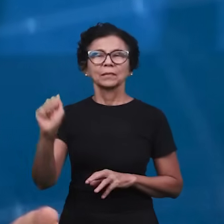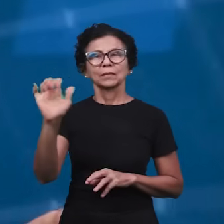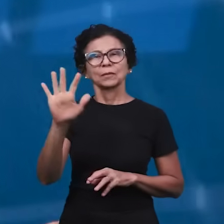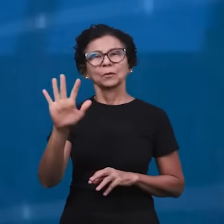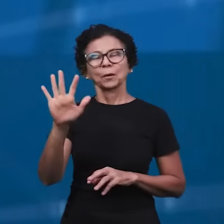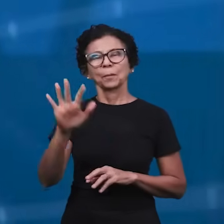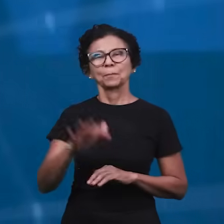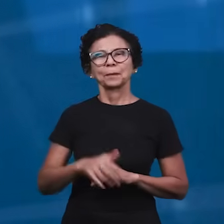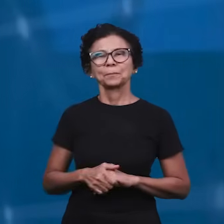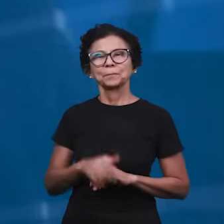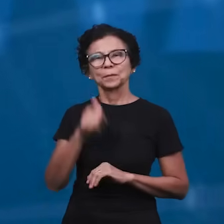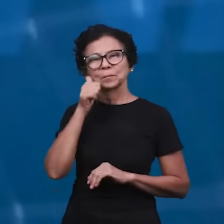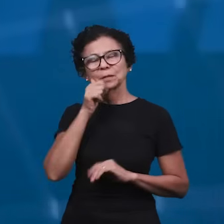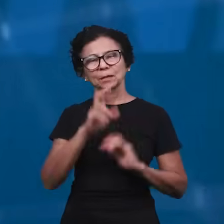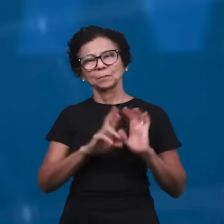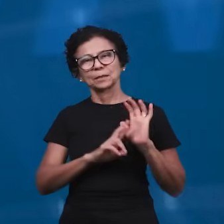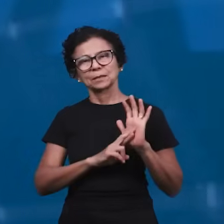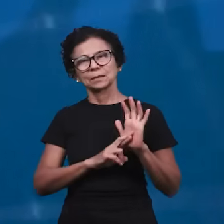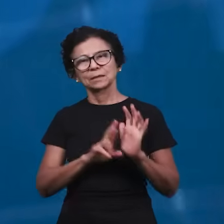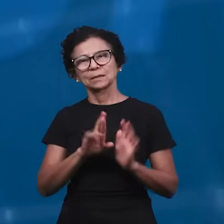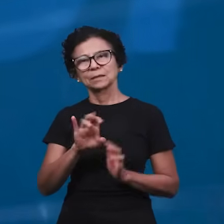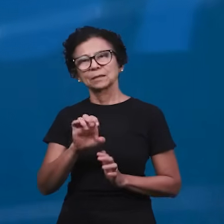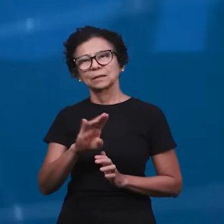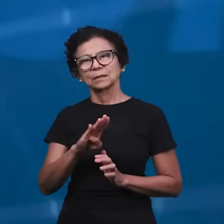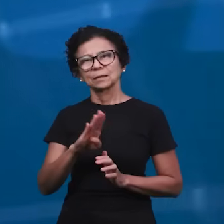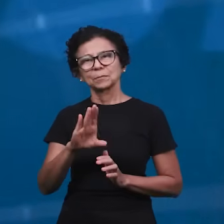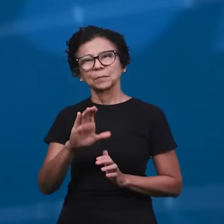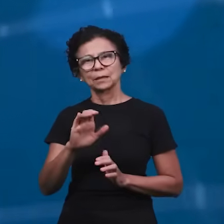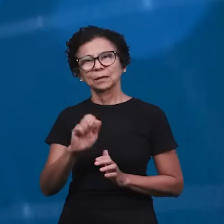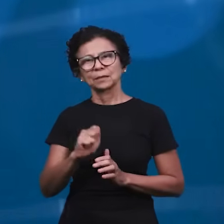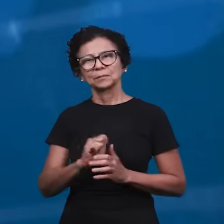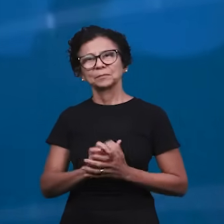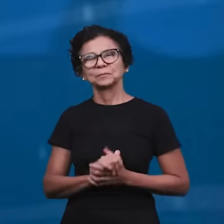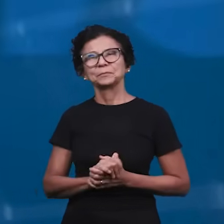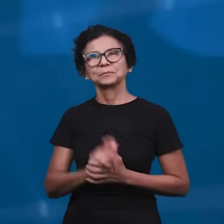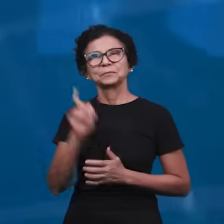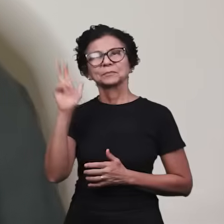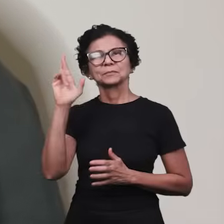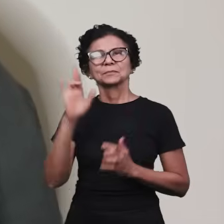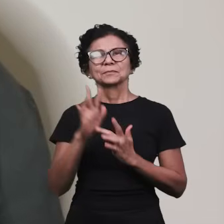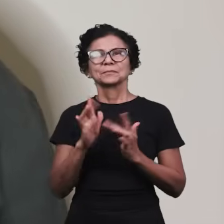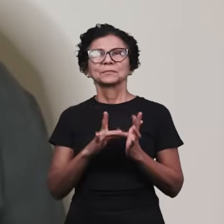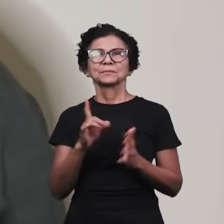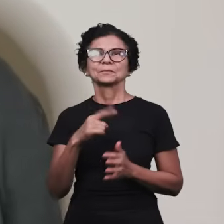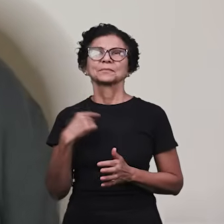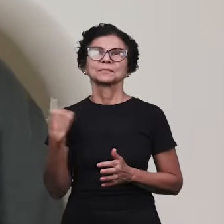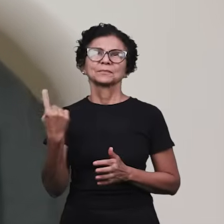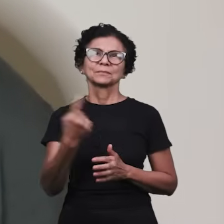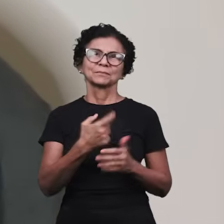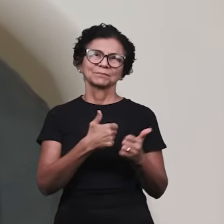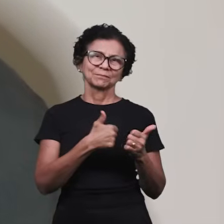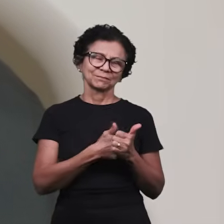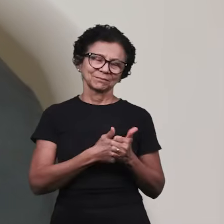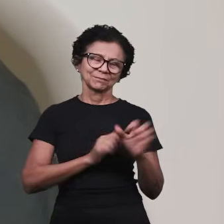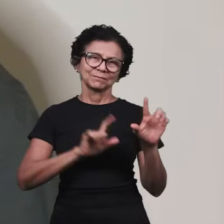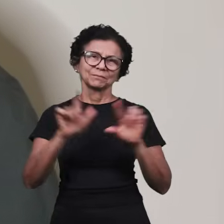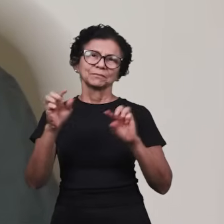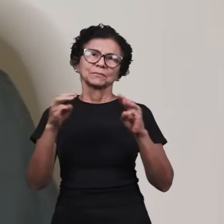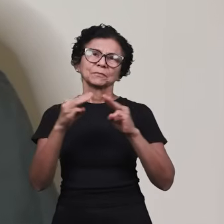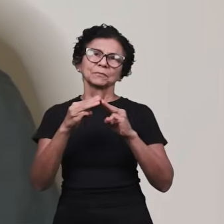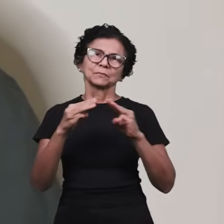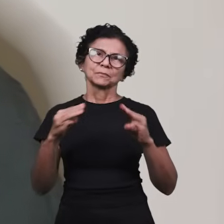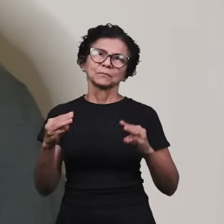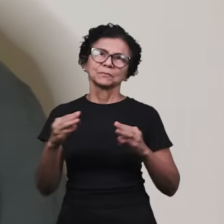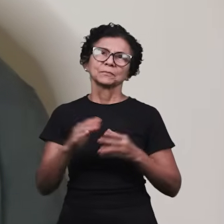agora para a Europa com a nossa correspondente Rebeca Ribeiro Barria. Rebeca, com você. A paz do Senhor Jesus a todos que nos acompanham